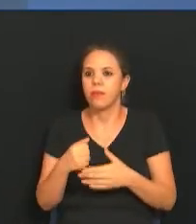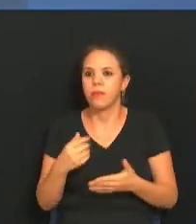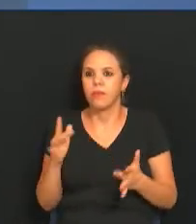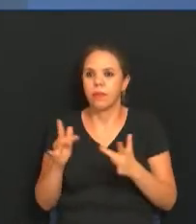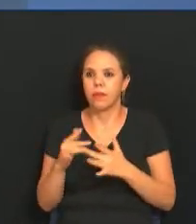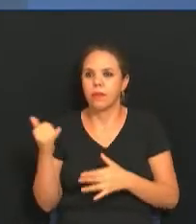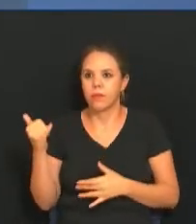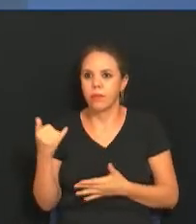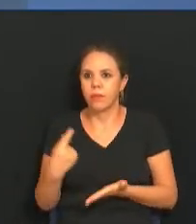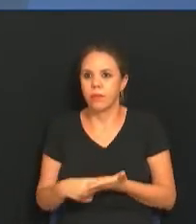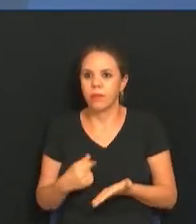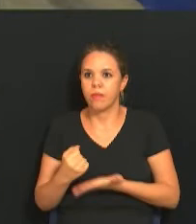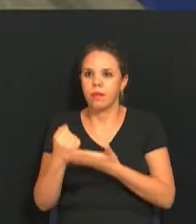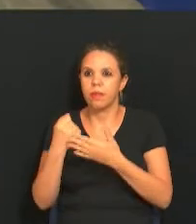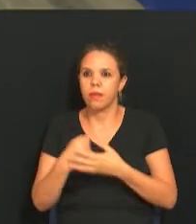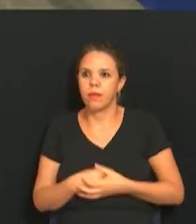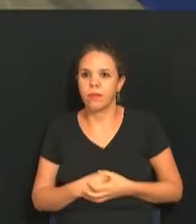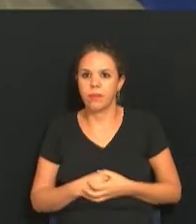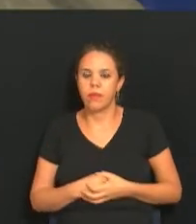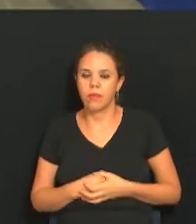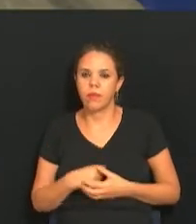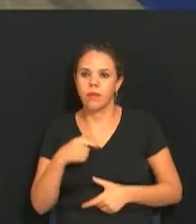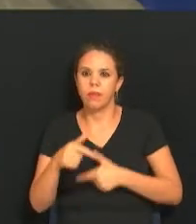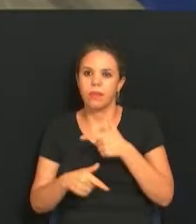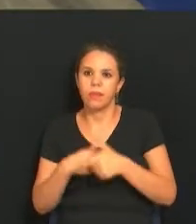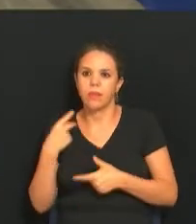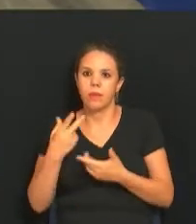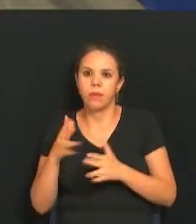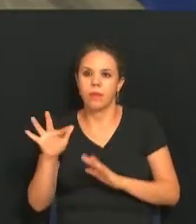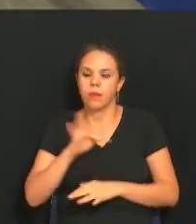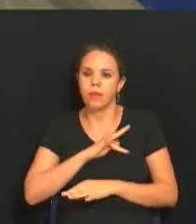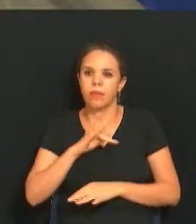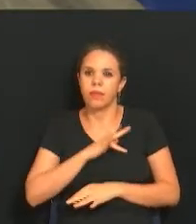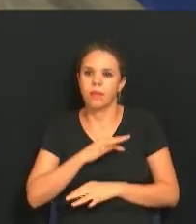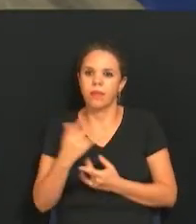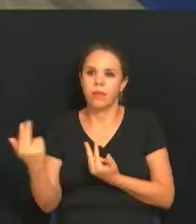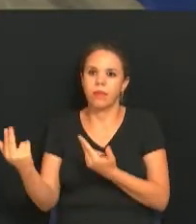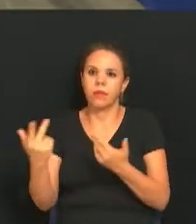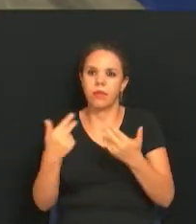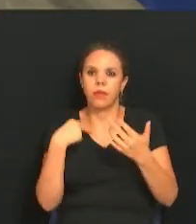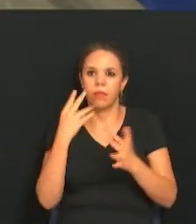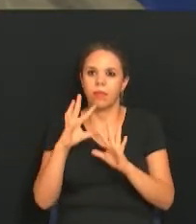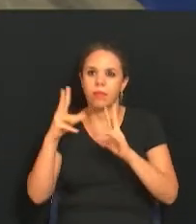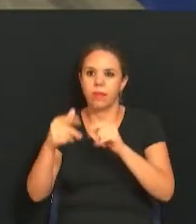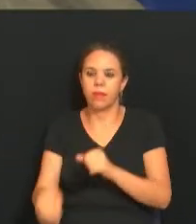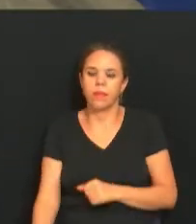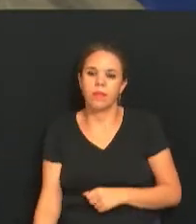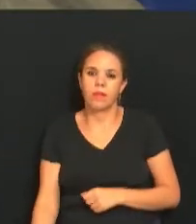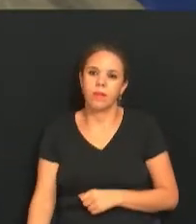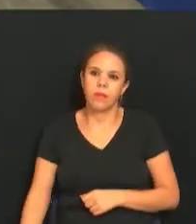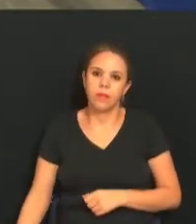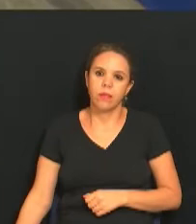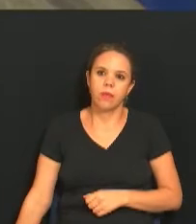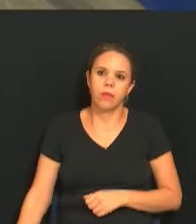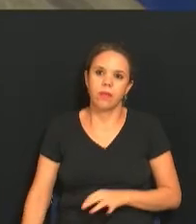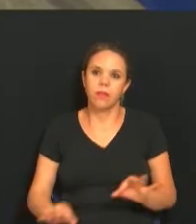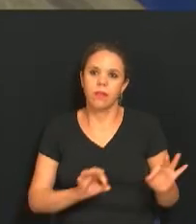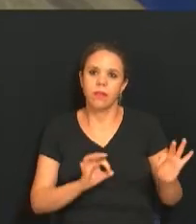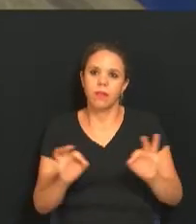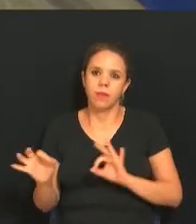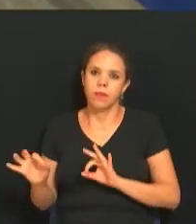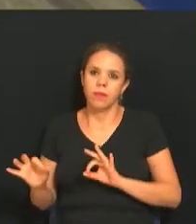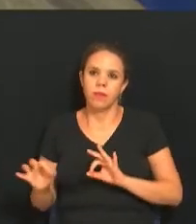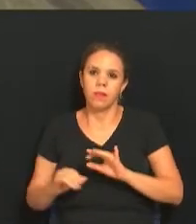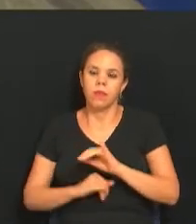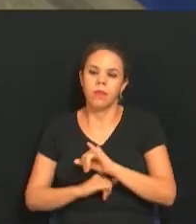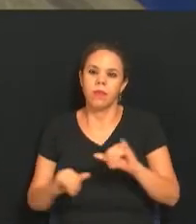e nós vamos te ajudar. E todo o trabalho do vereador Fernando Mendes, assim como dos demais parlamentares, claro, você de casa acompanha aqui no Câmara Notícia e